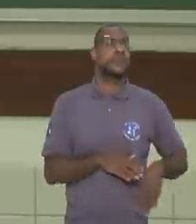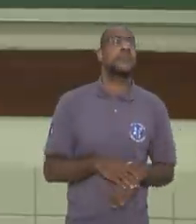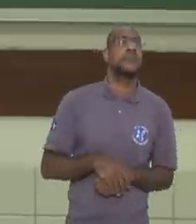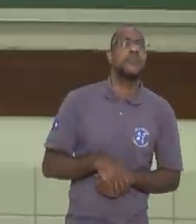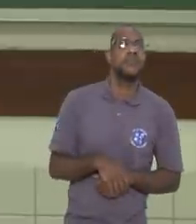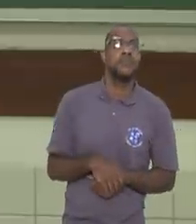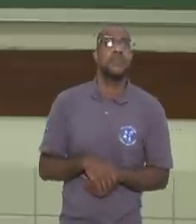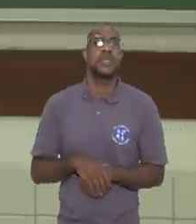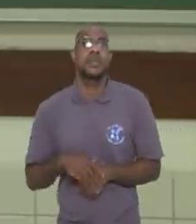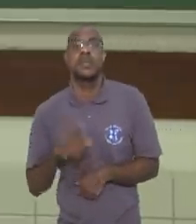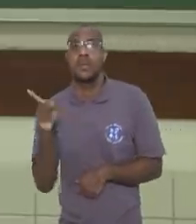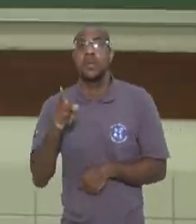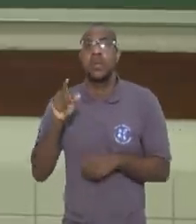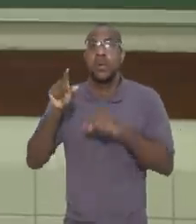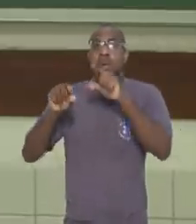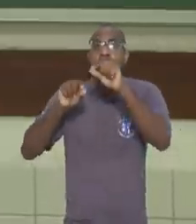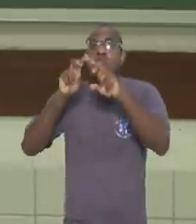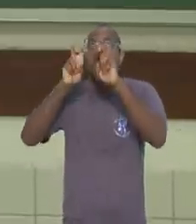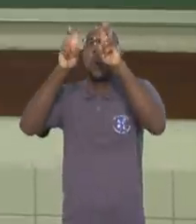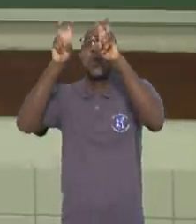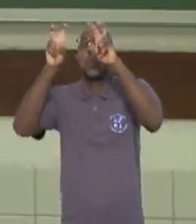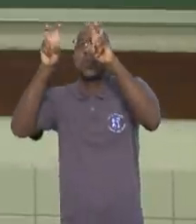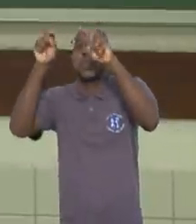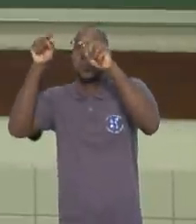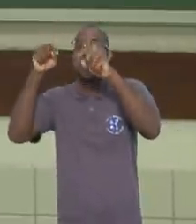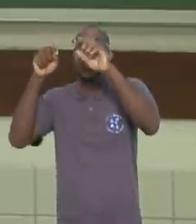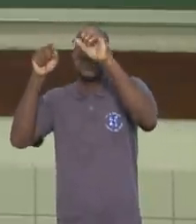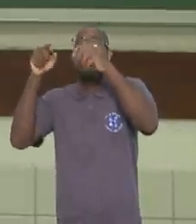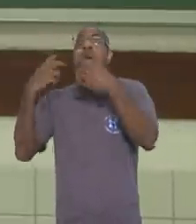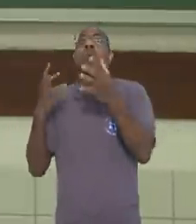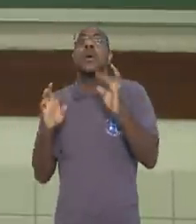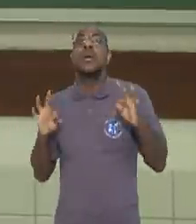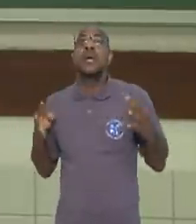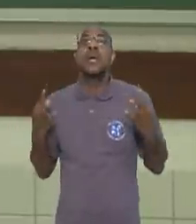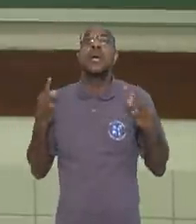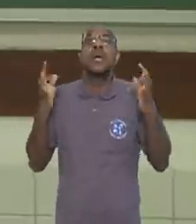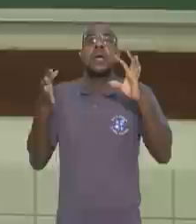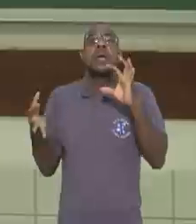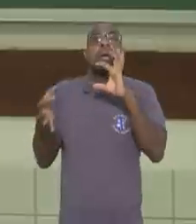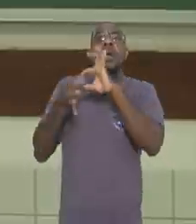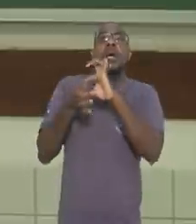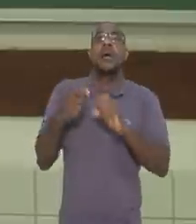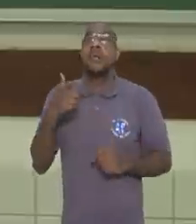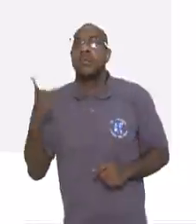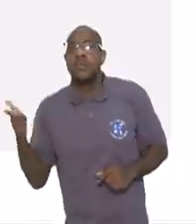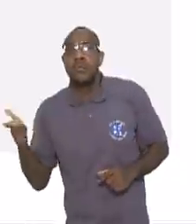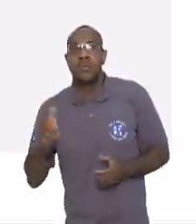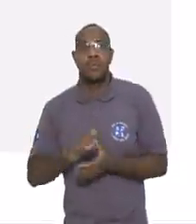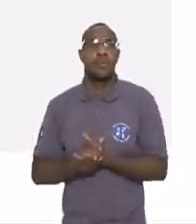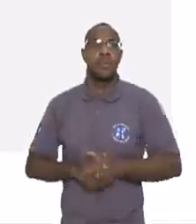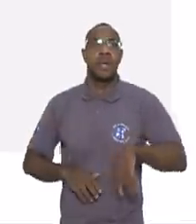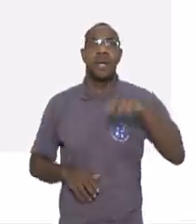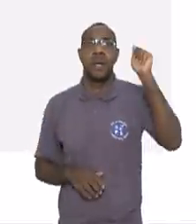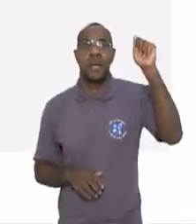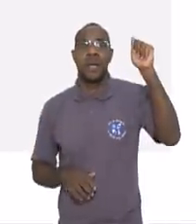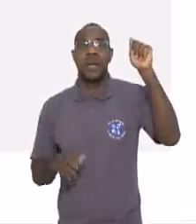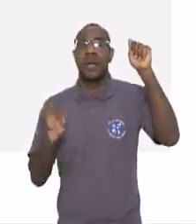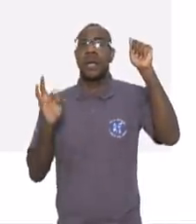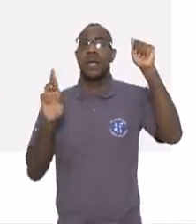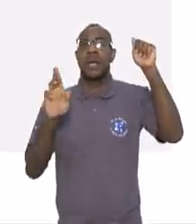termos listados abaixo, qual não está relacionado à tecnologia do DNA recombinante? Letra A,